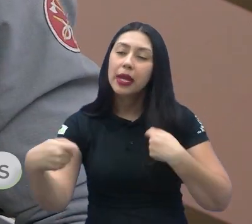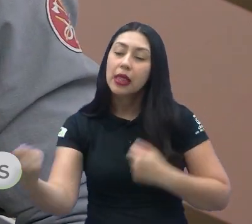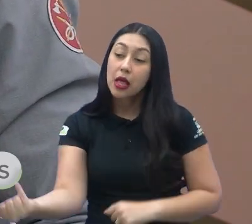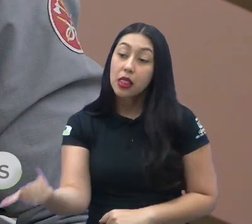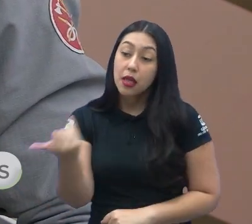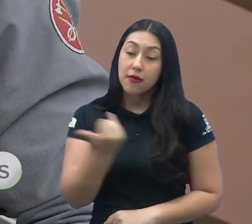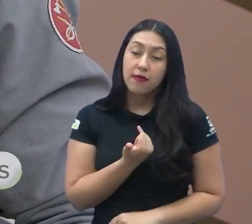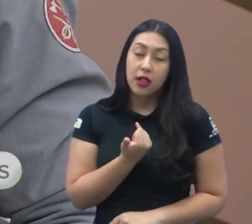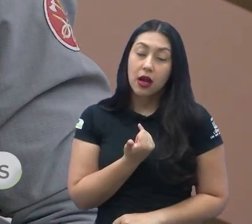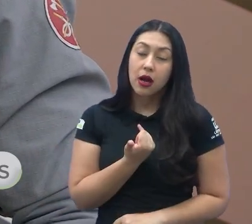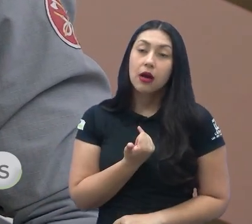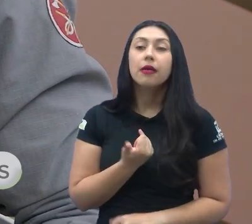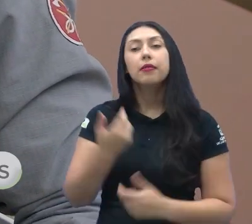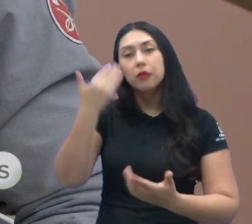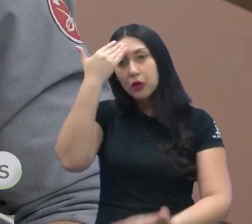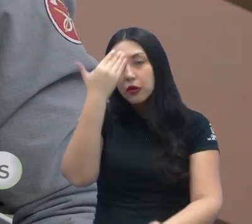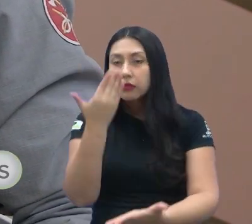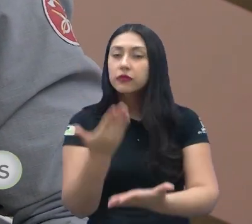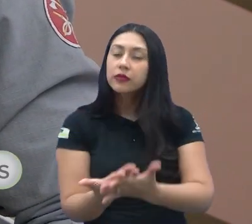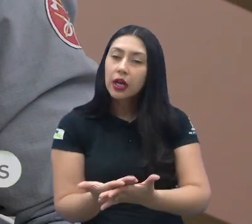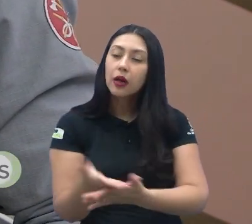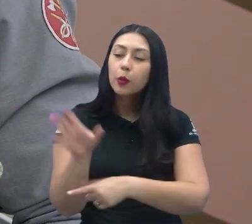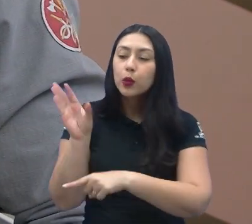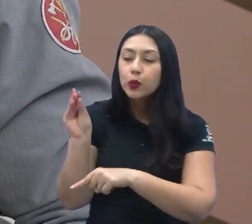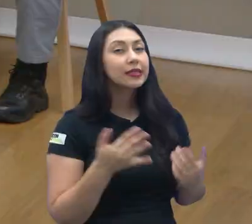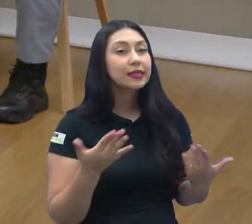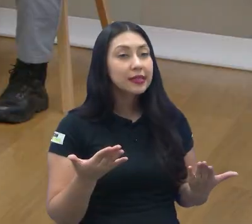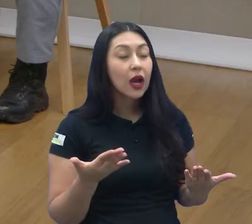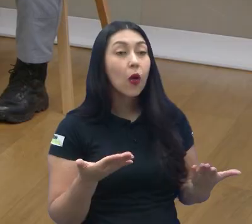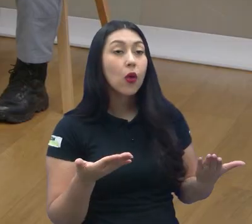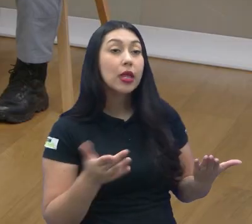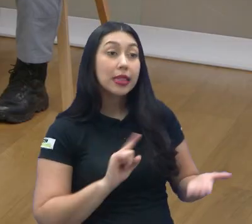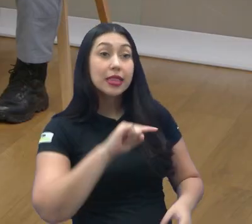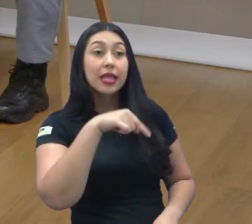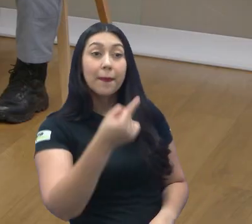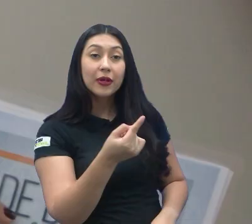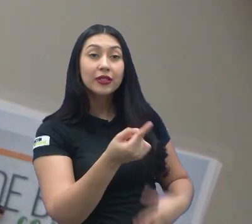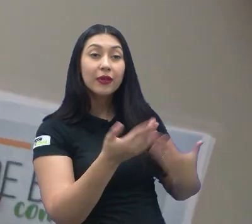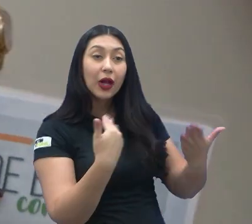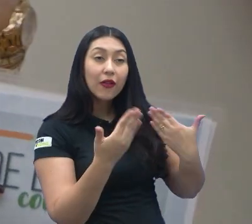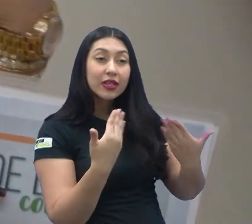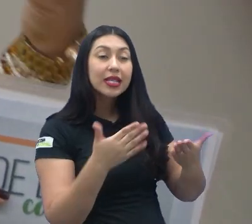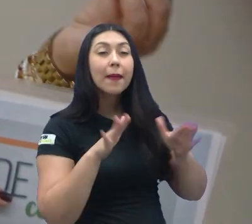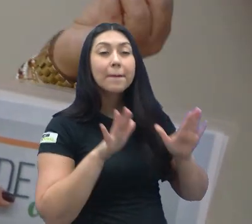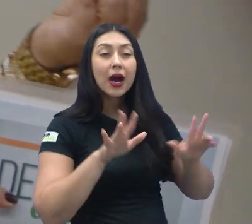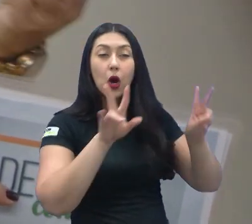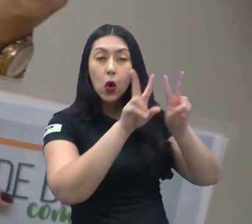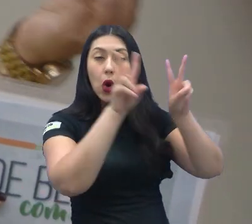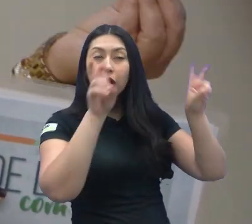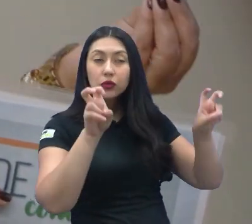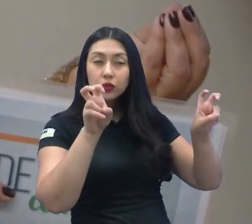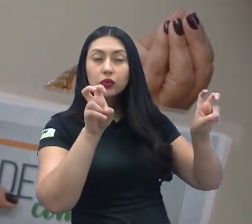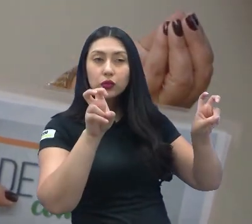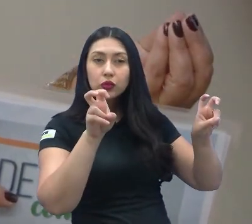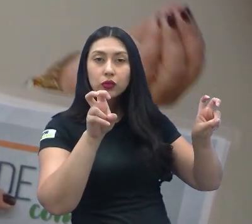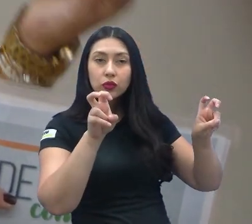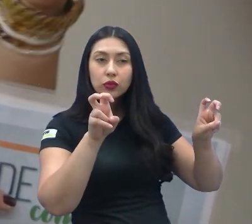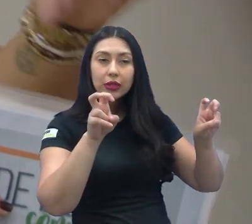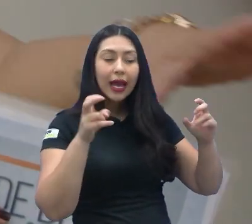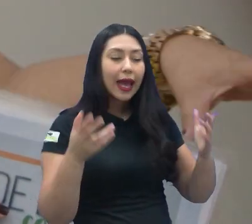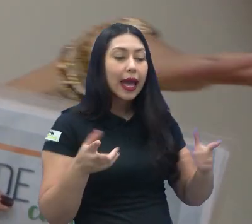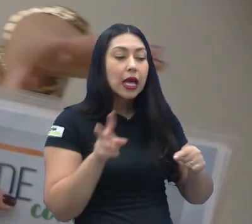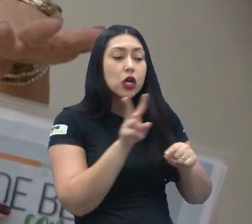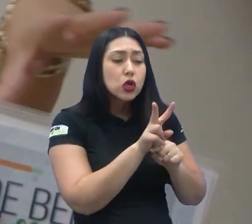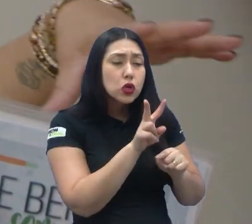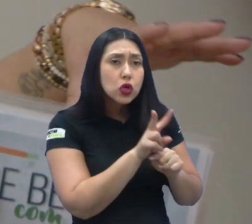deixar essa confiança para que não tem um risco maior, né? Já que o assunto ainda são os primeiros socorros,